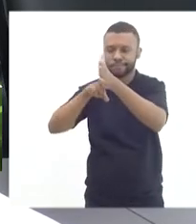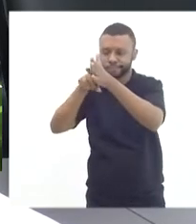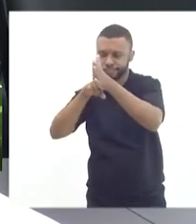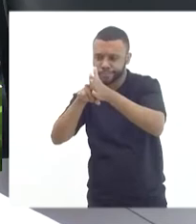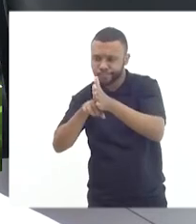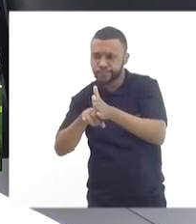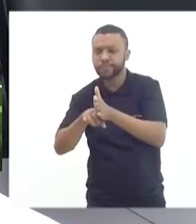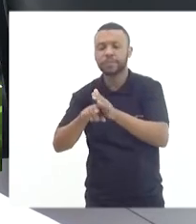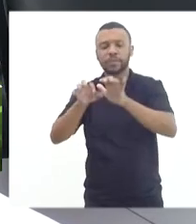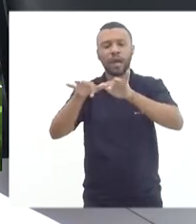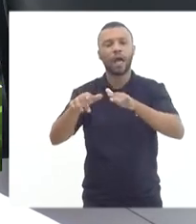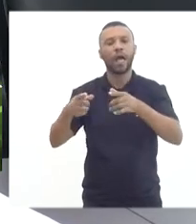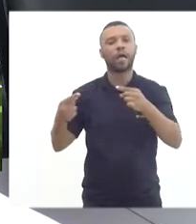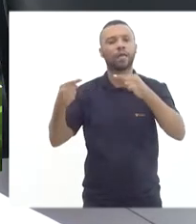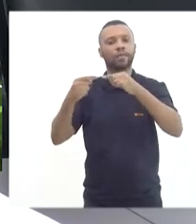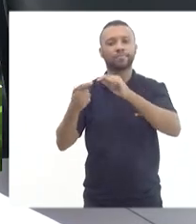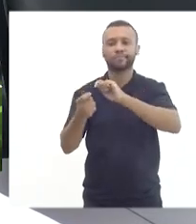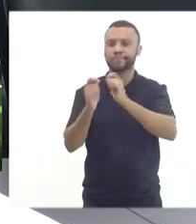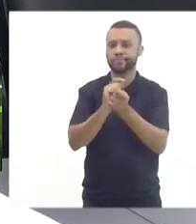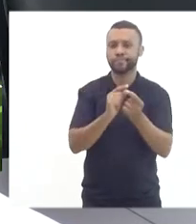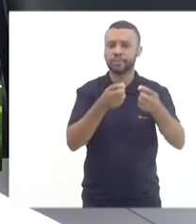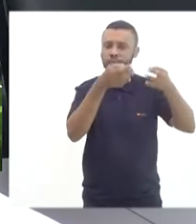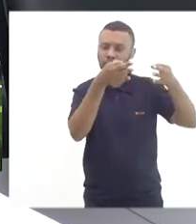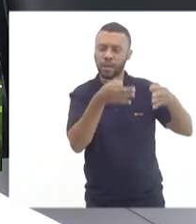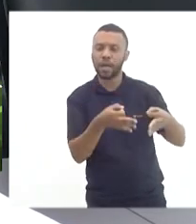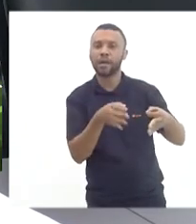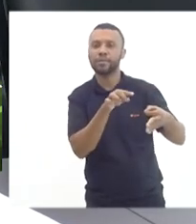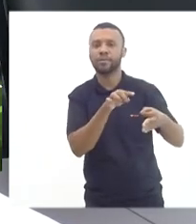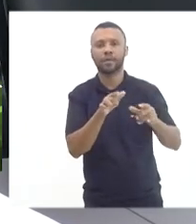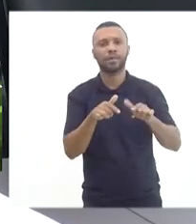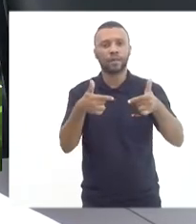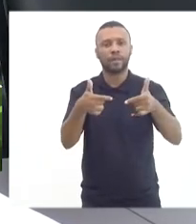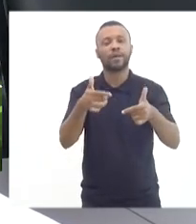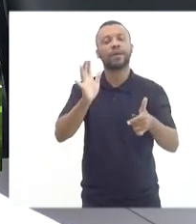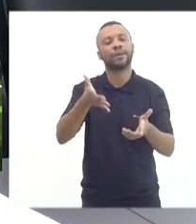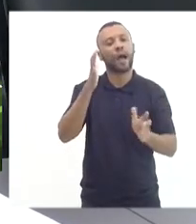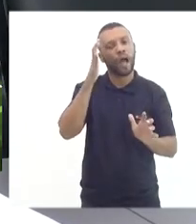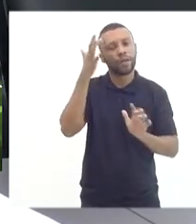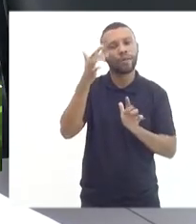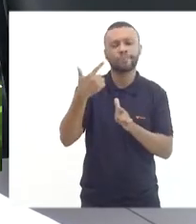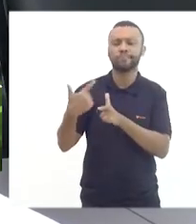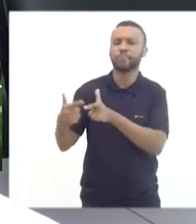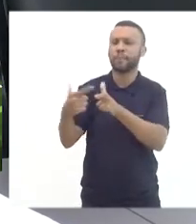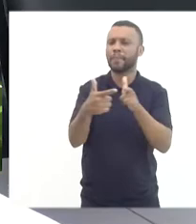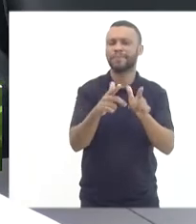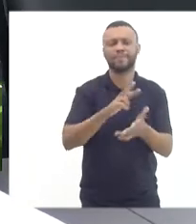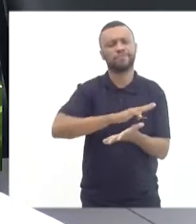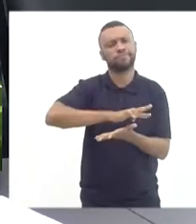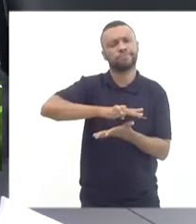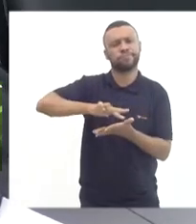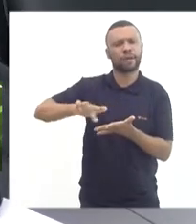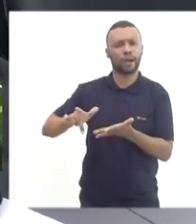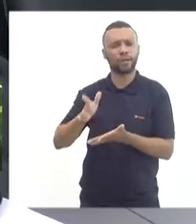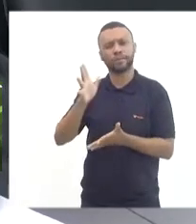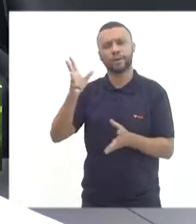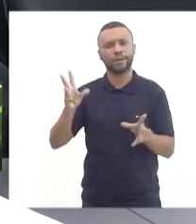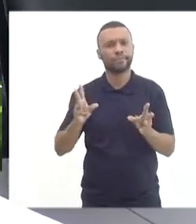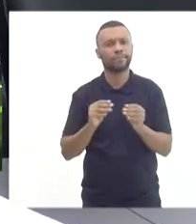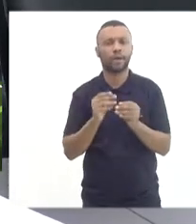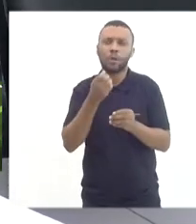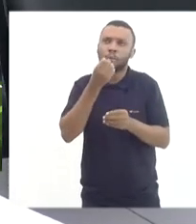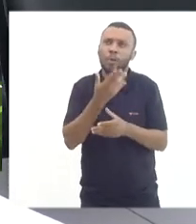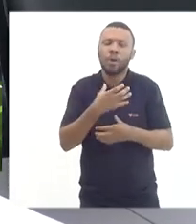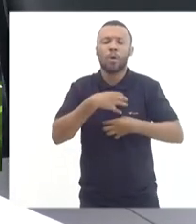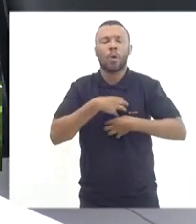da escrita, só essa iniciativa já resolve um bocado de problema que a gente tem no nosso dia a dia. Só por isso já é meritório,